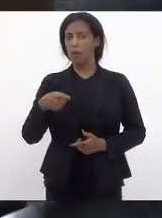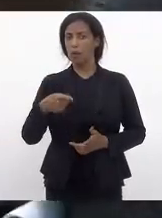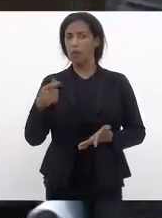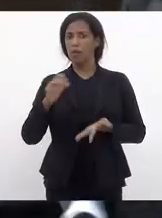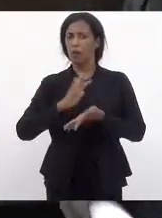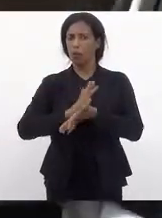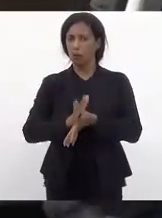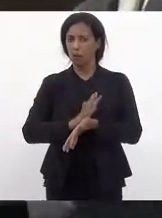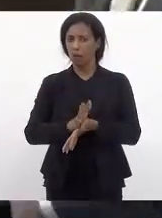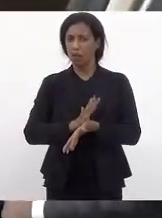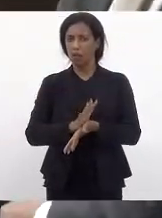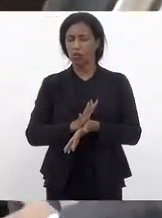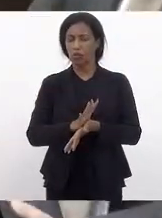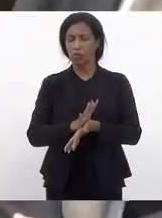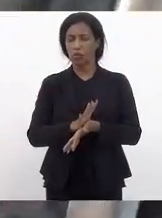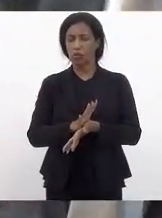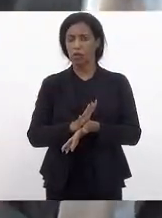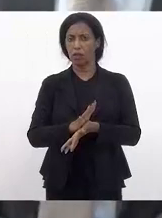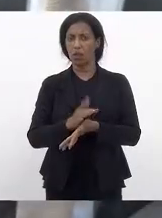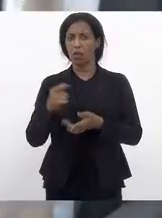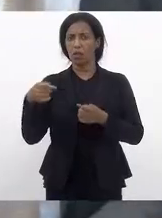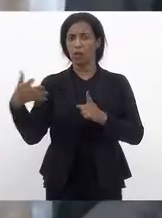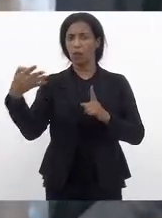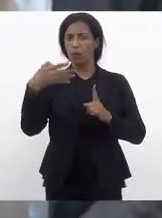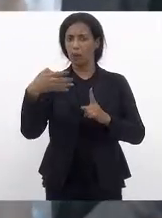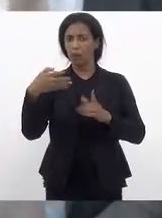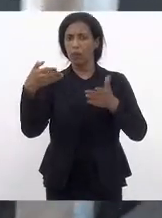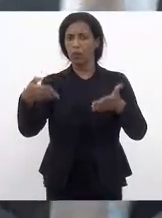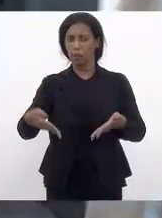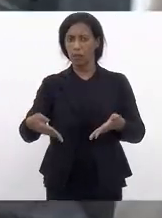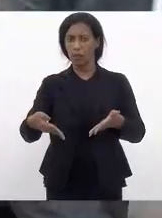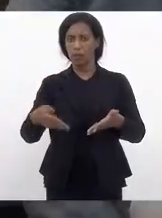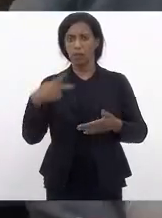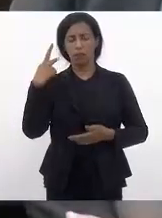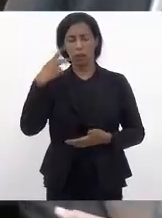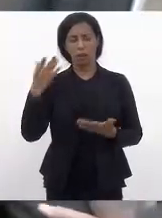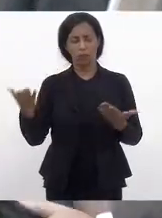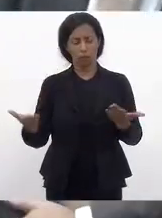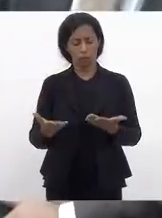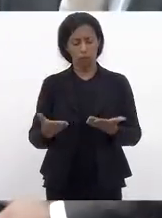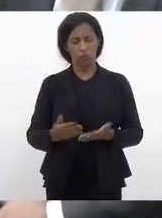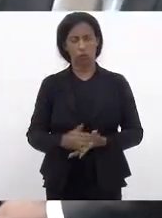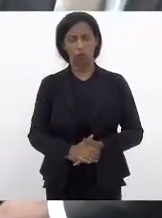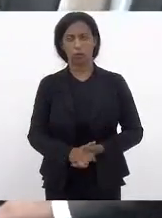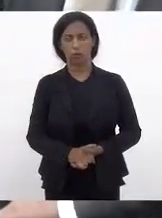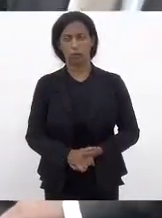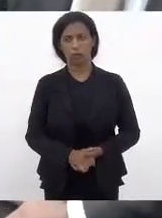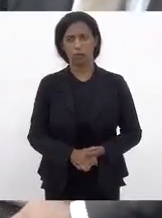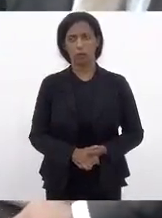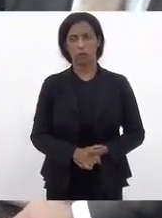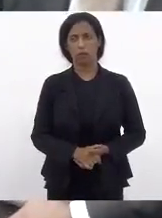registrado a covardia que foi protagonizado nesse Parlamento hoje senhora presidente